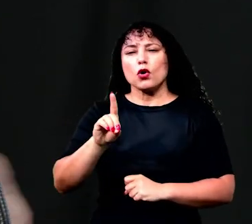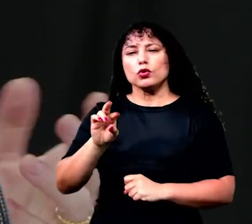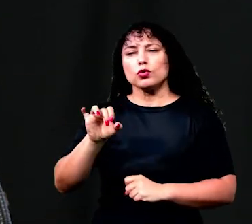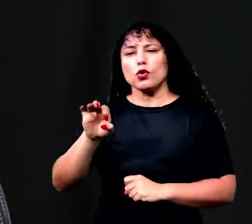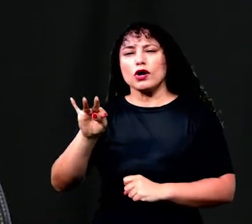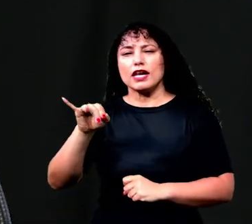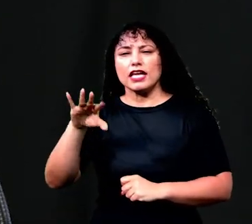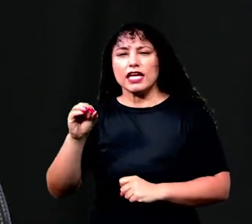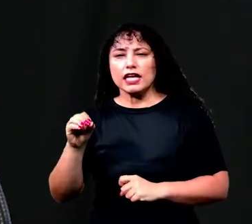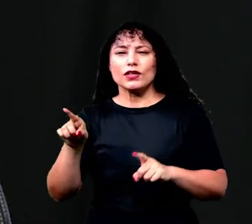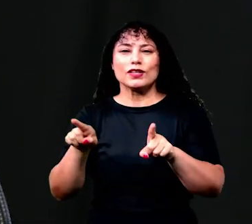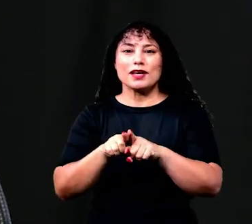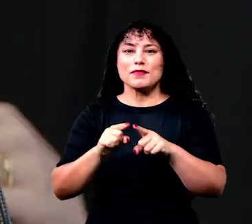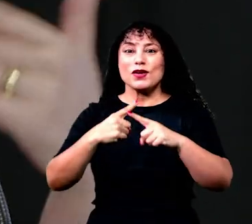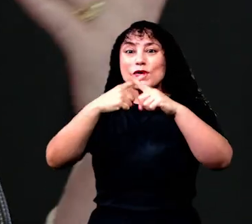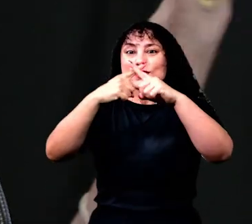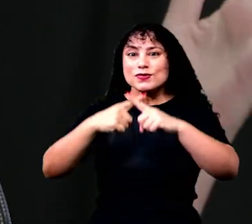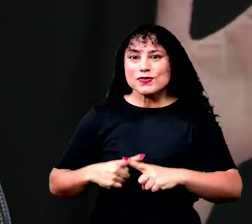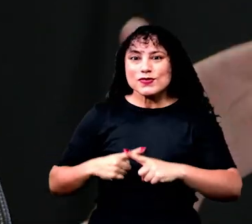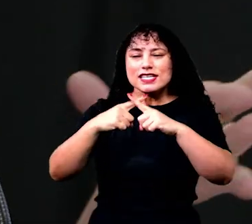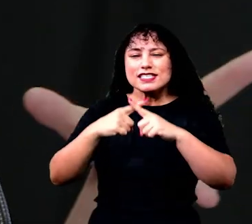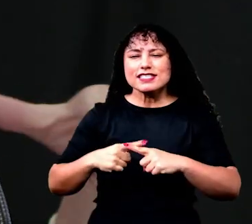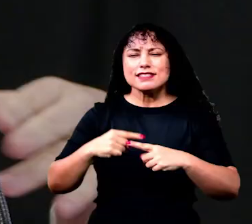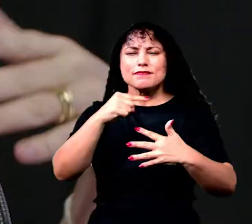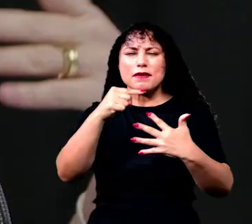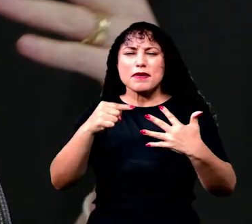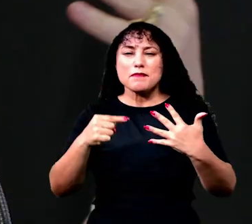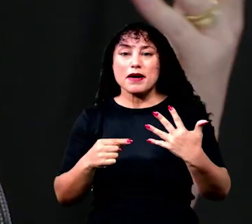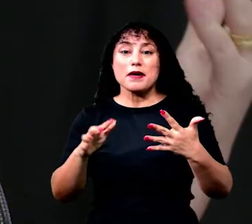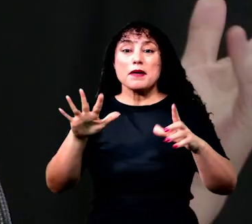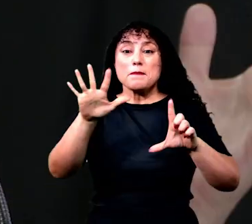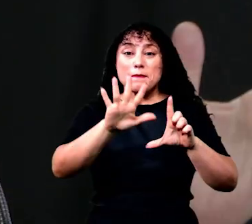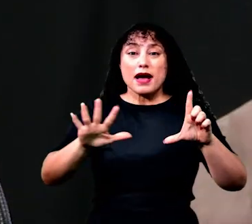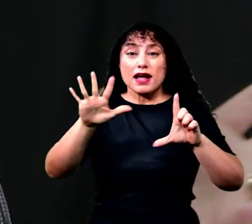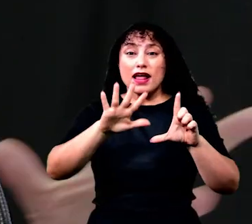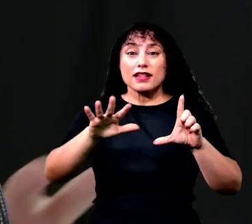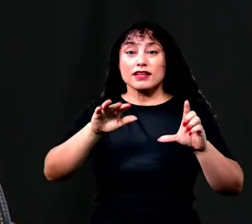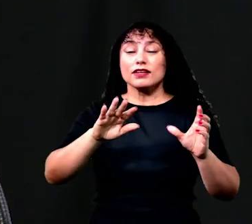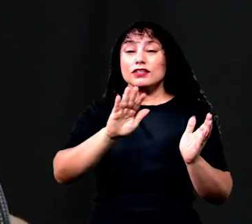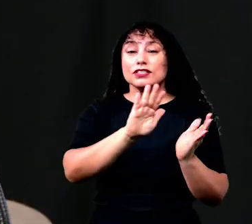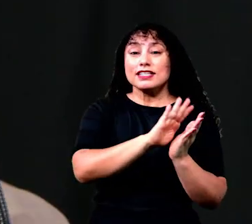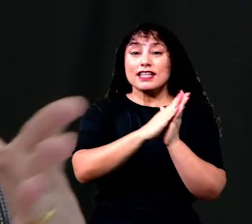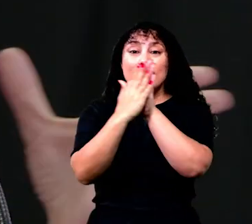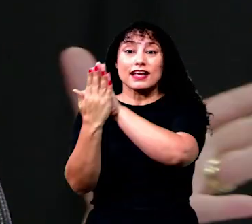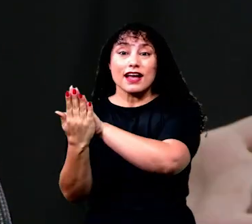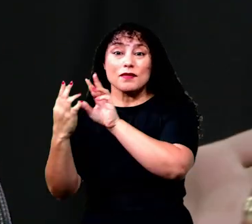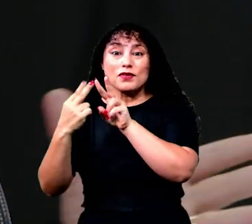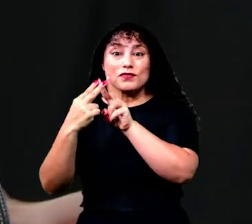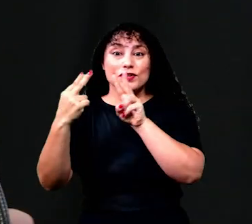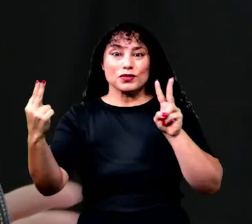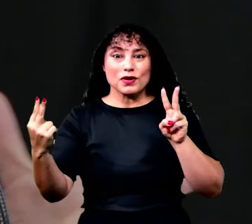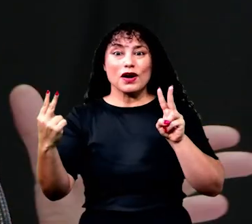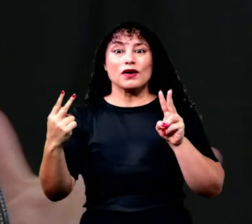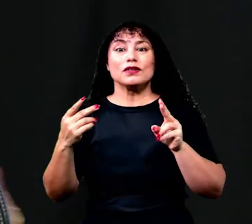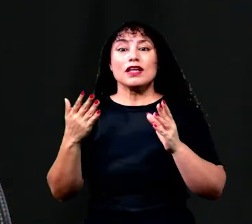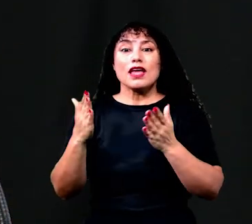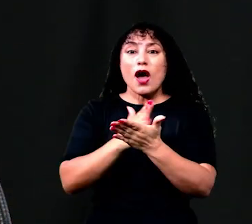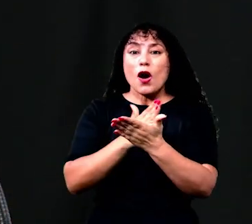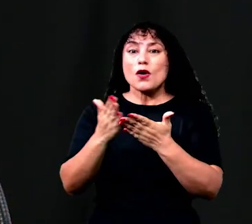vida, Quizlet, enfim, plataformas de intercâmbio virtual, tem algumas